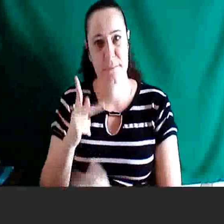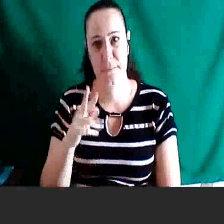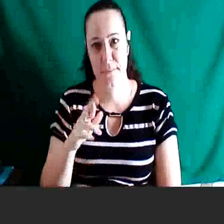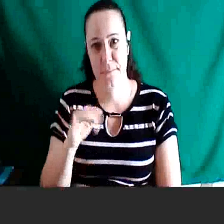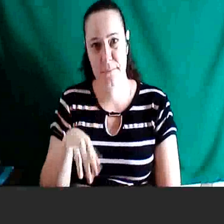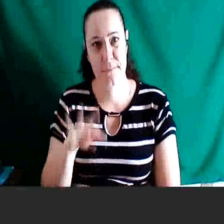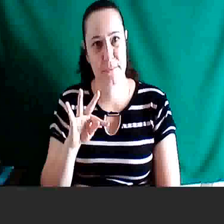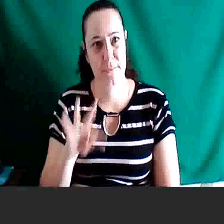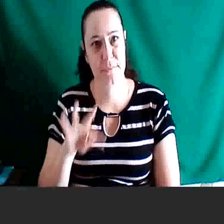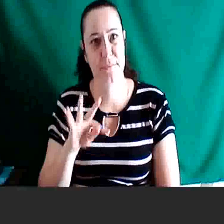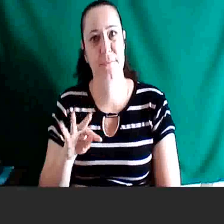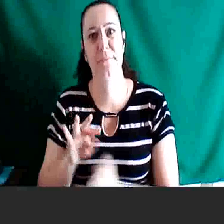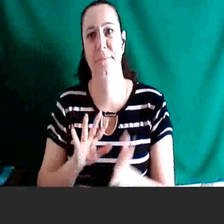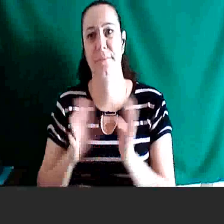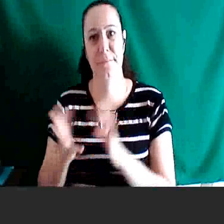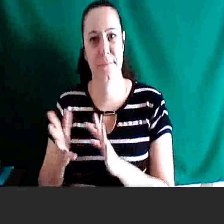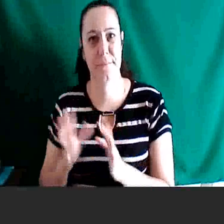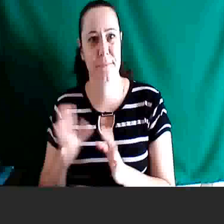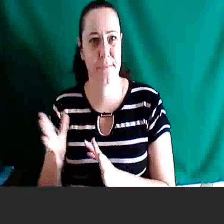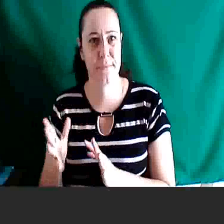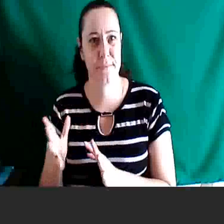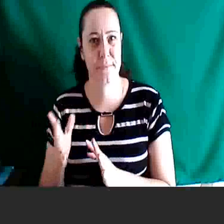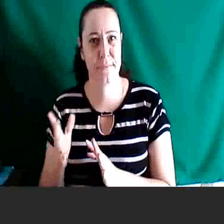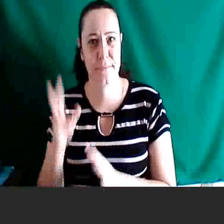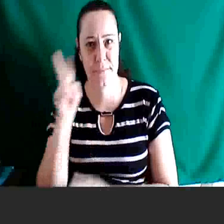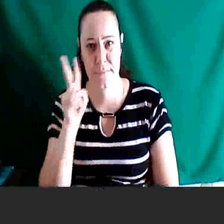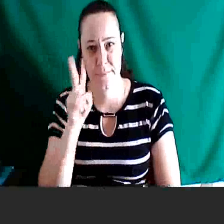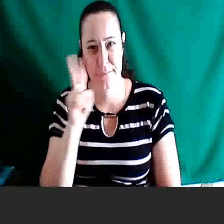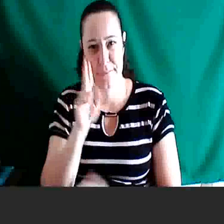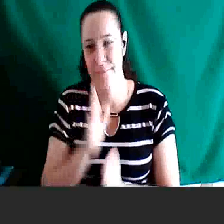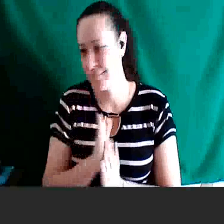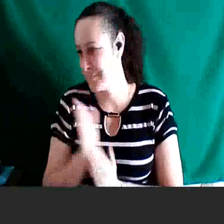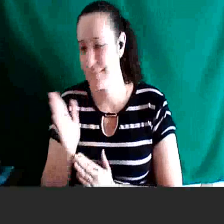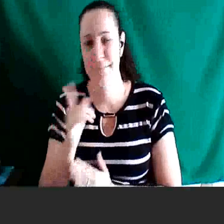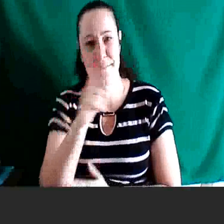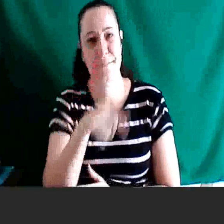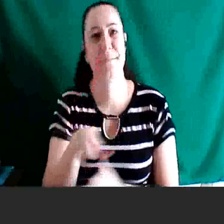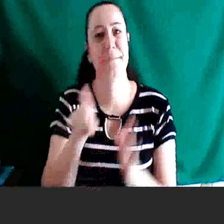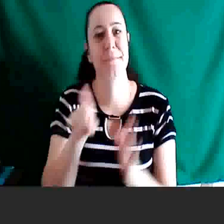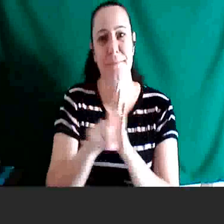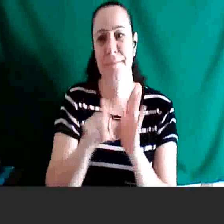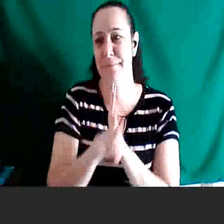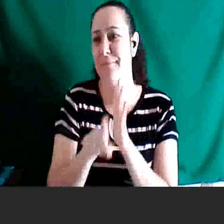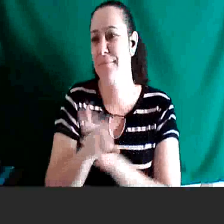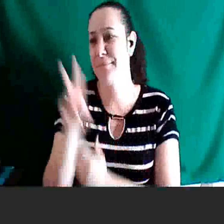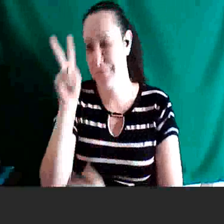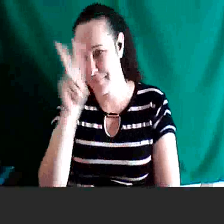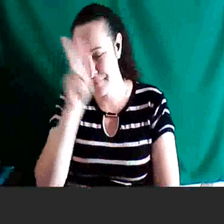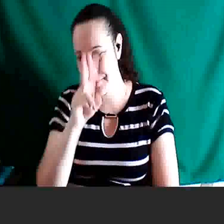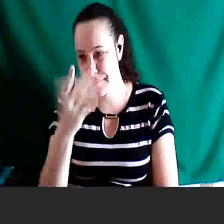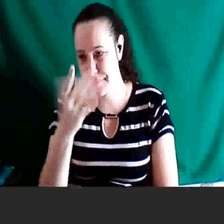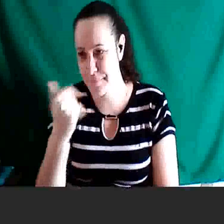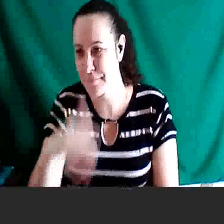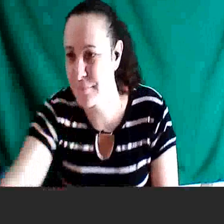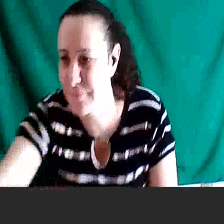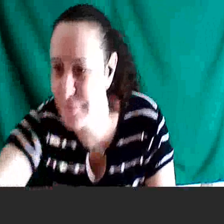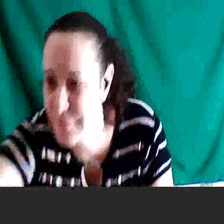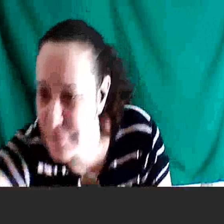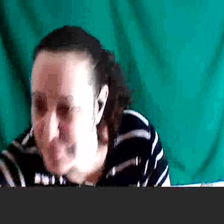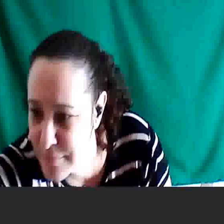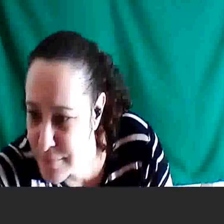as atividades. E aí eu terminei a aula passada com um assunto, uma palavra meio estranha. Quem lembra que eu terminei